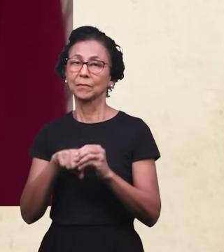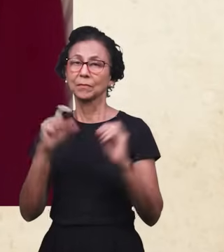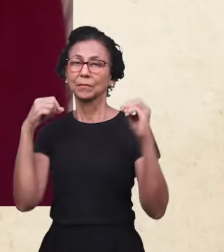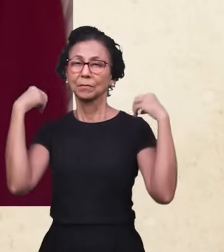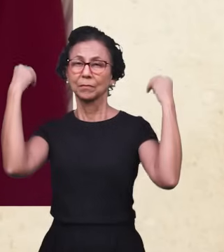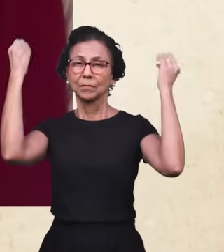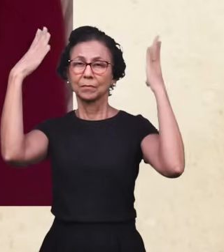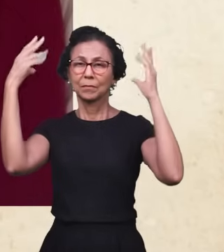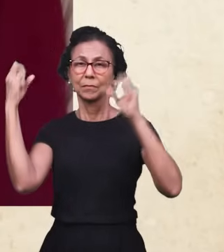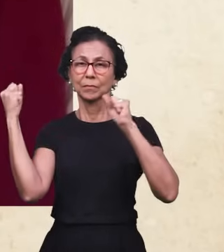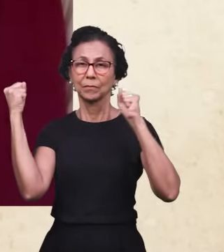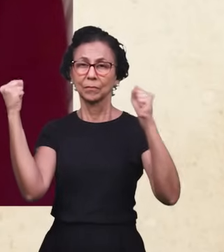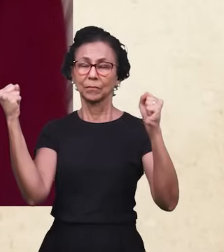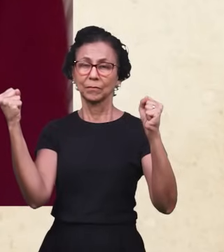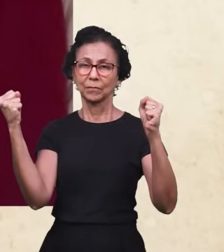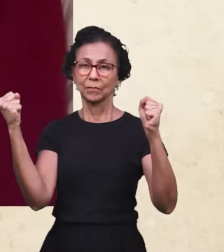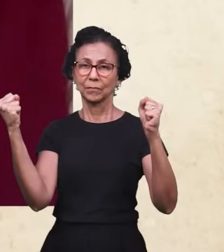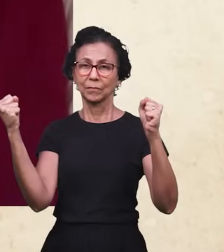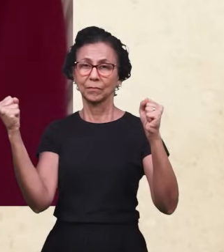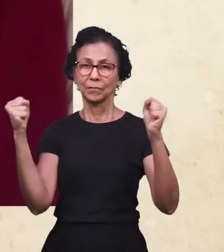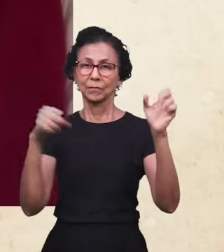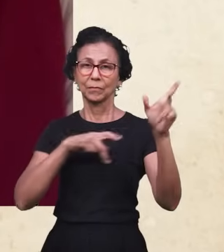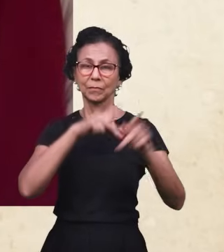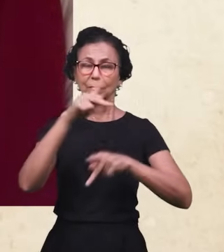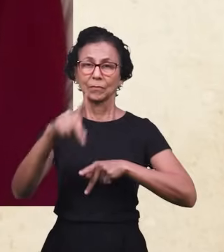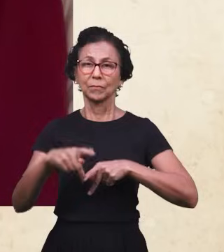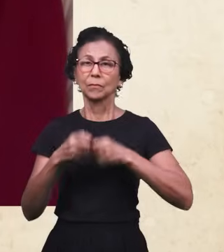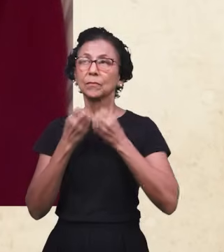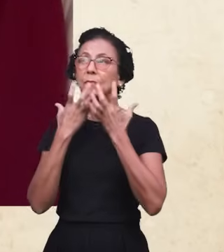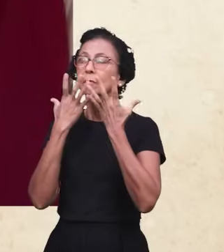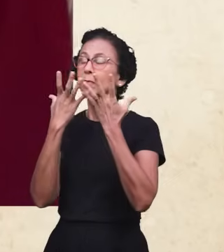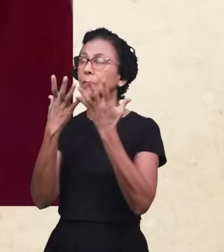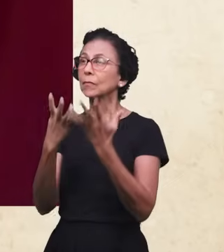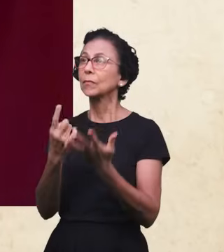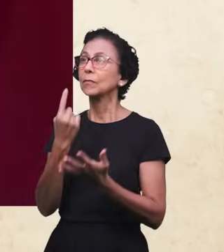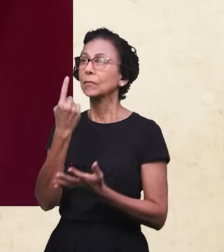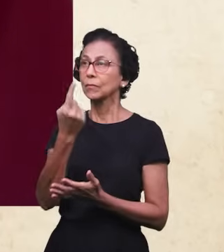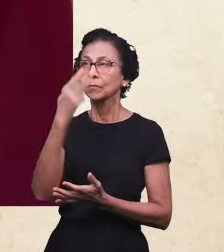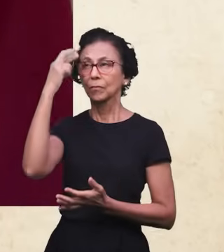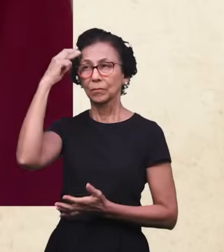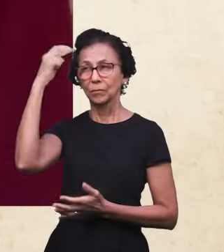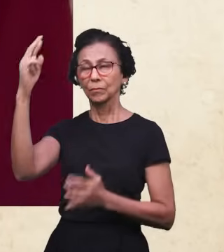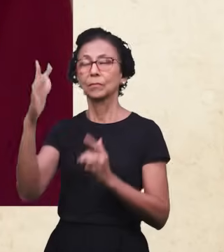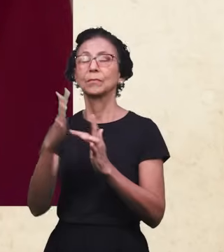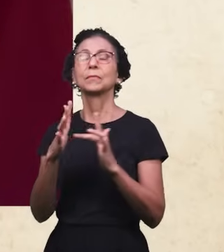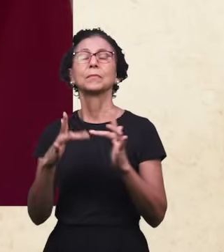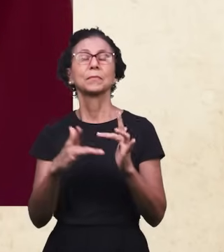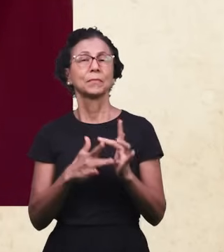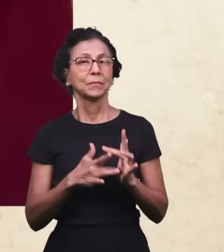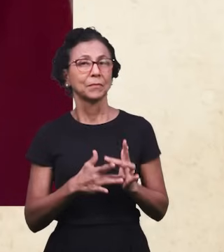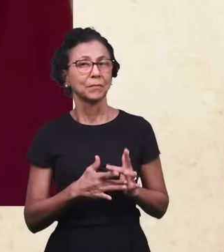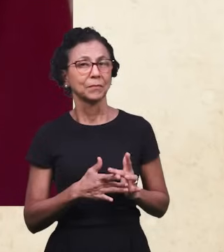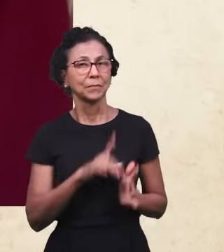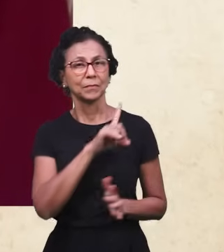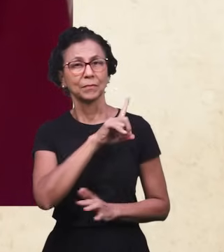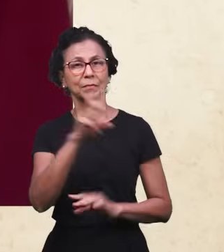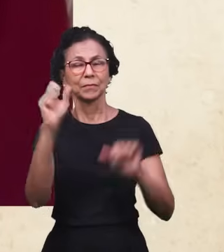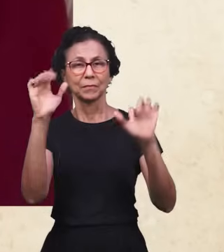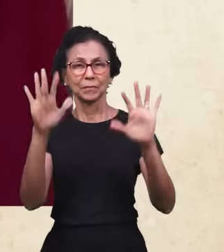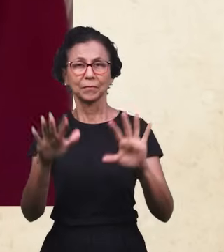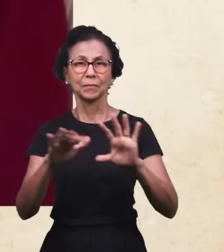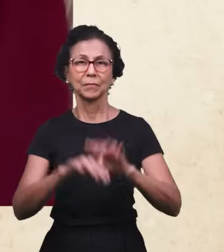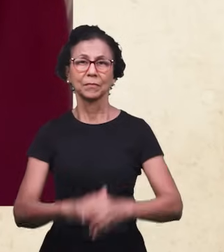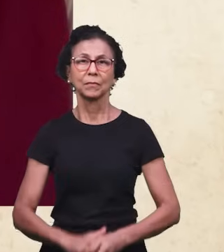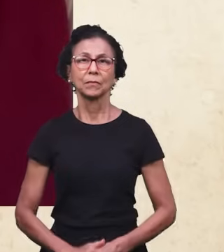língua confessará que Ele é Senhor. Meu jovem, esteja preparado para este grande momento. Que